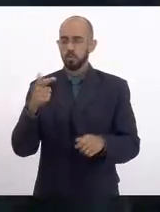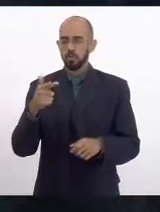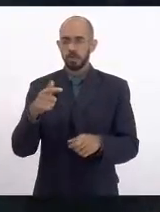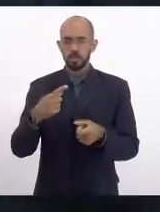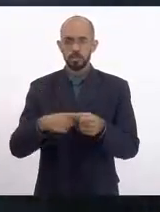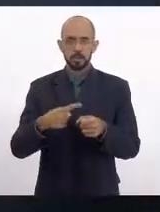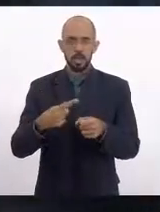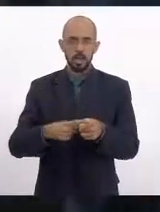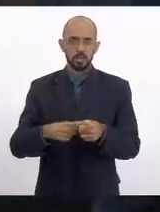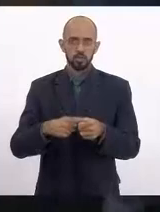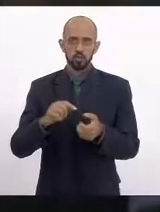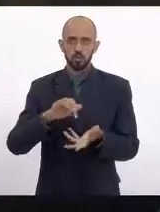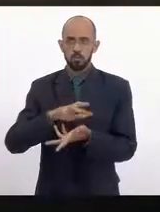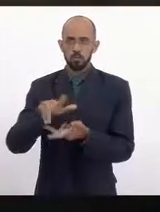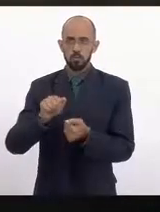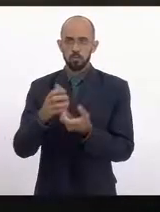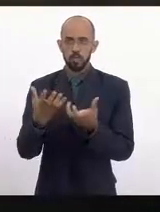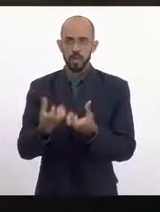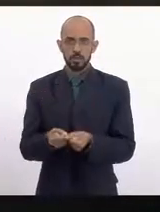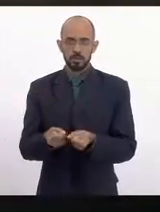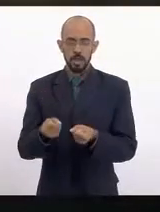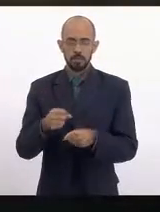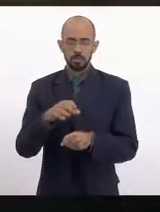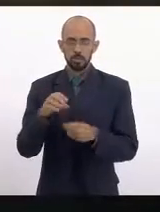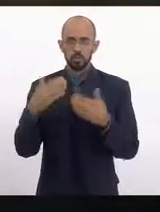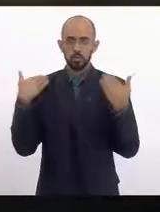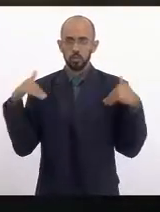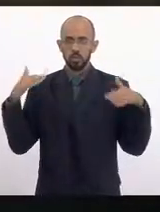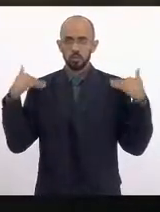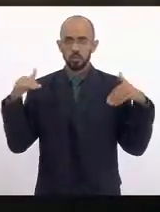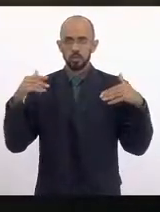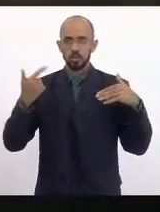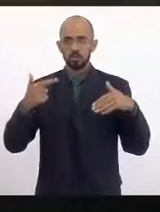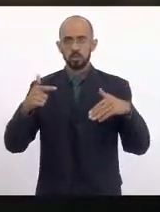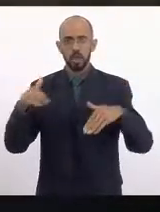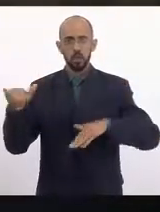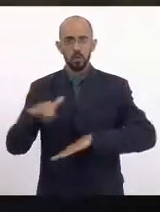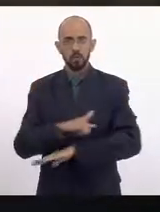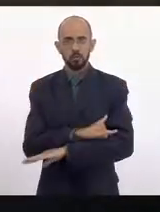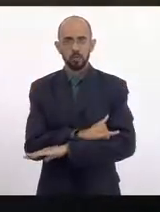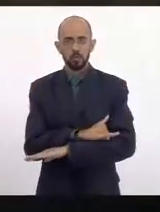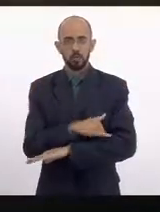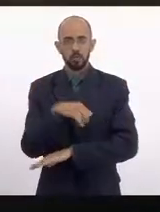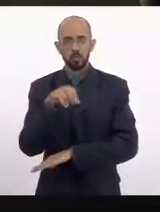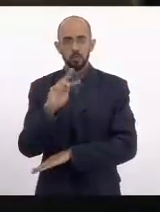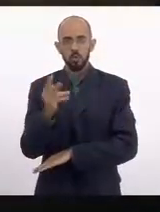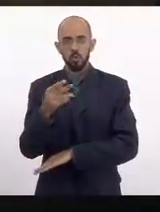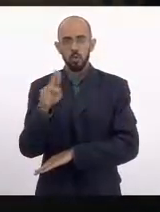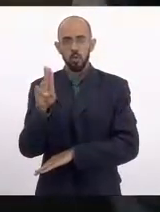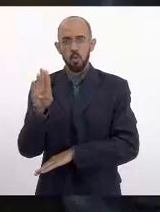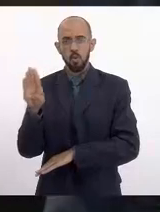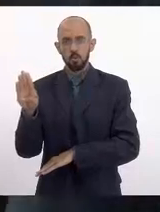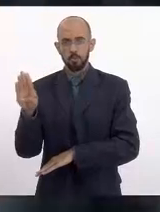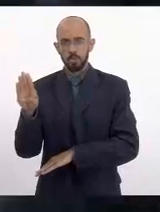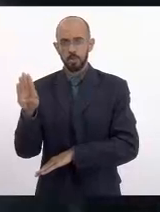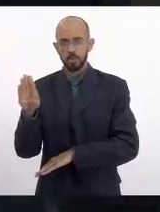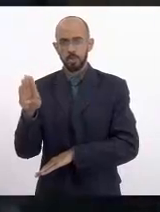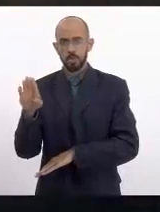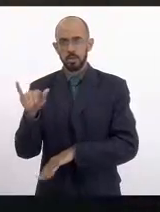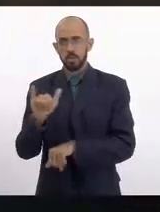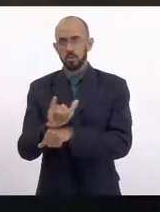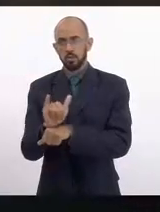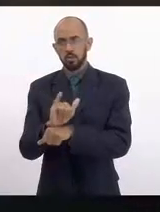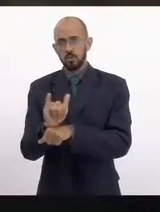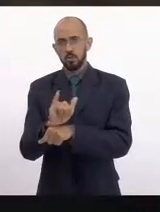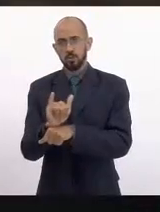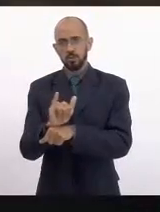uma grande quantidade de turista que não tenham um aeroporto Rubi eu não vejo em Nova Iorque la